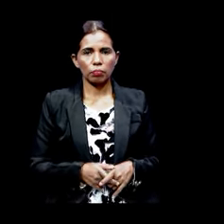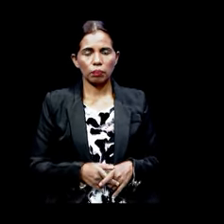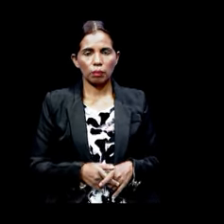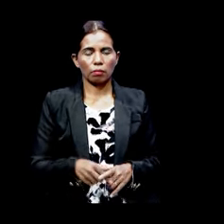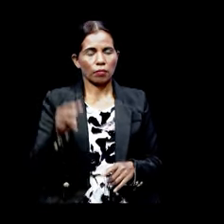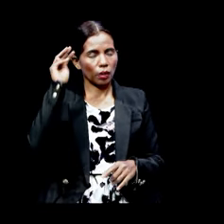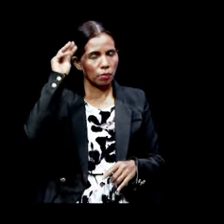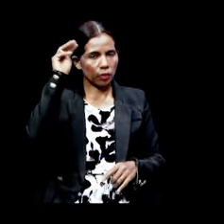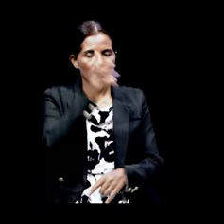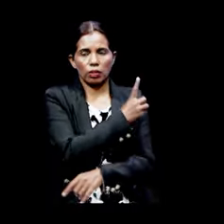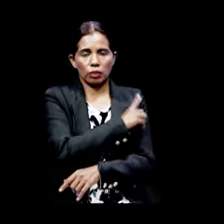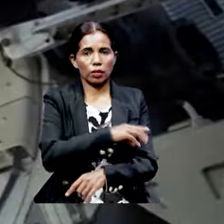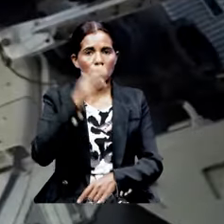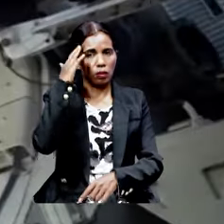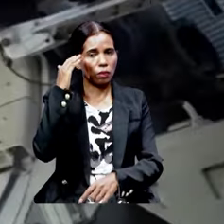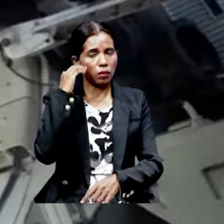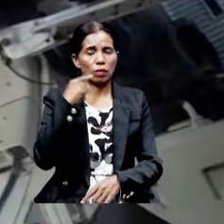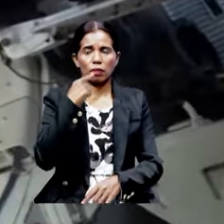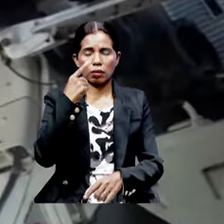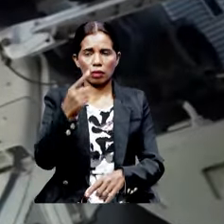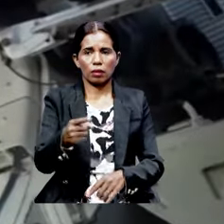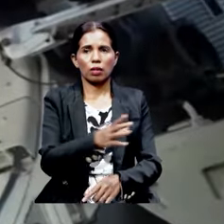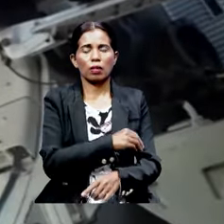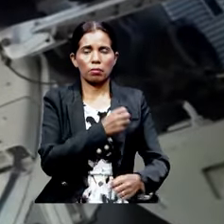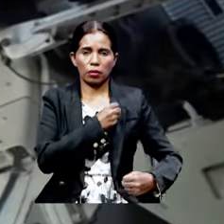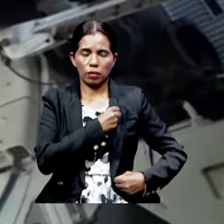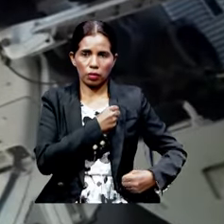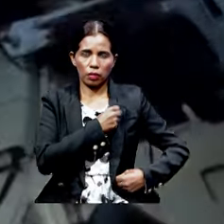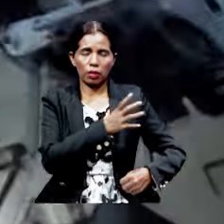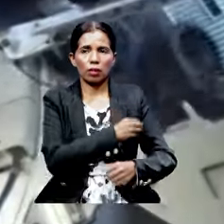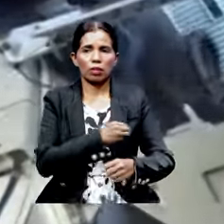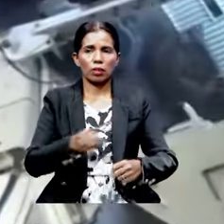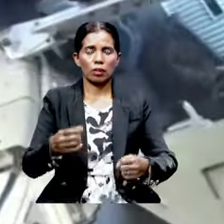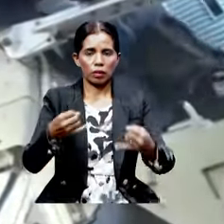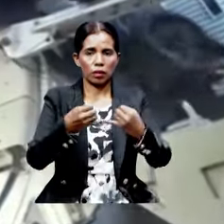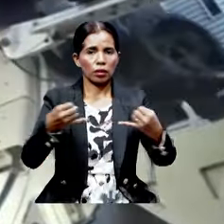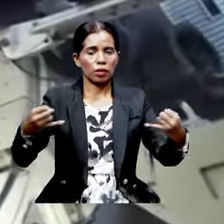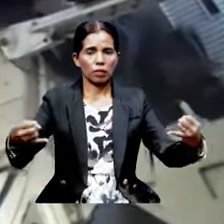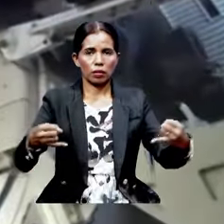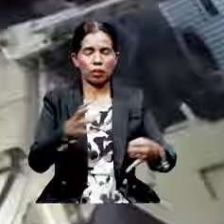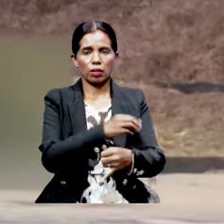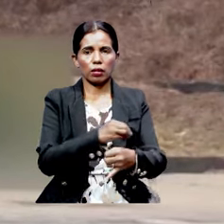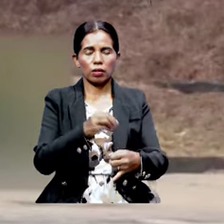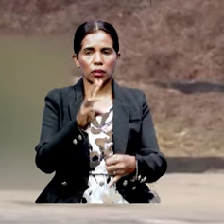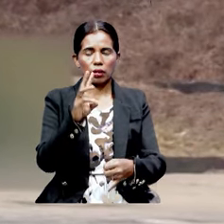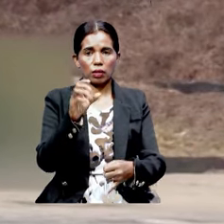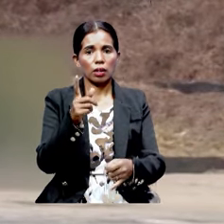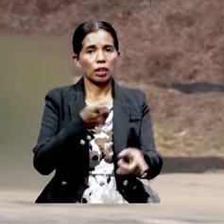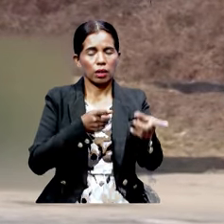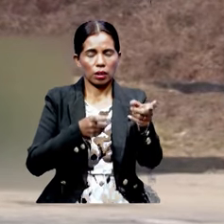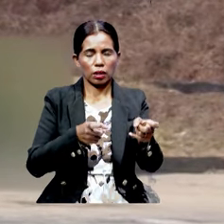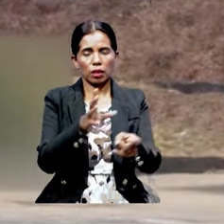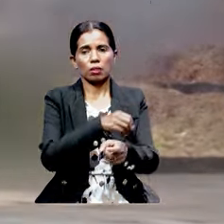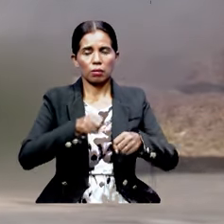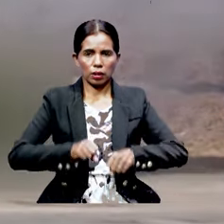Ministério de Defesa Coreia Sul ateten Brigada Marítima baseada ba ilha Yeonpyeong no Banyeon tiro batasse a